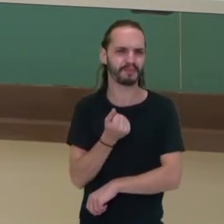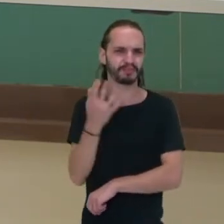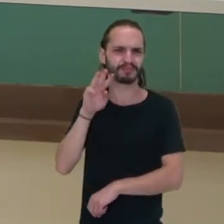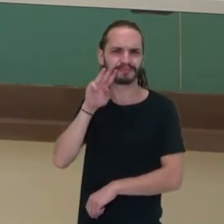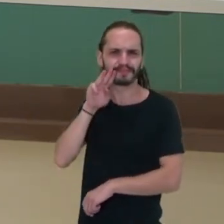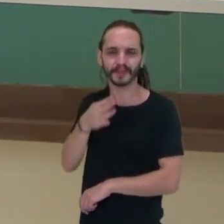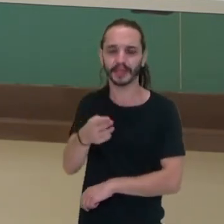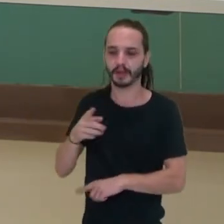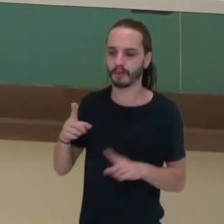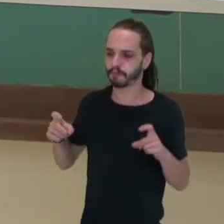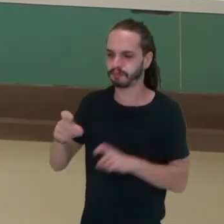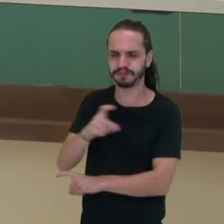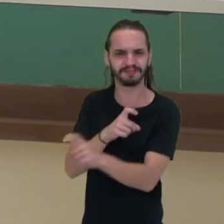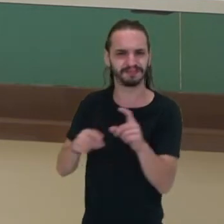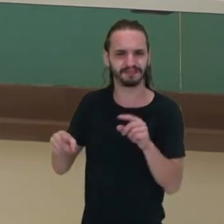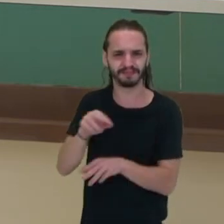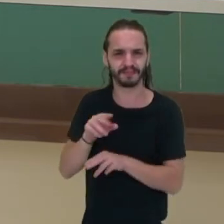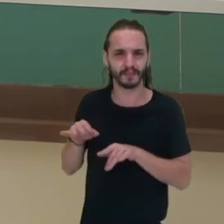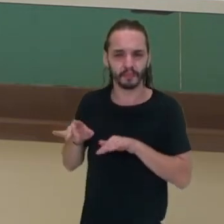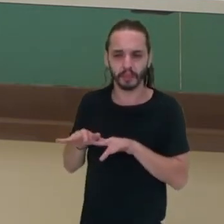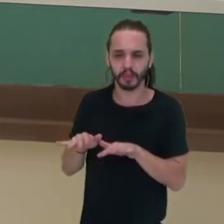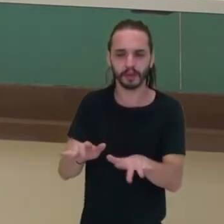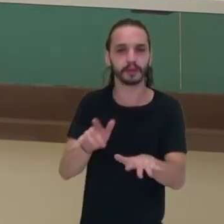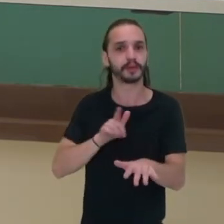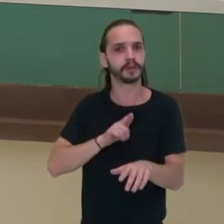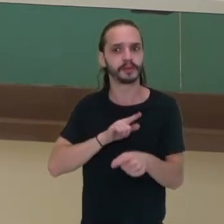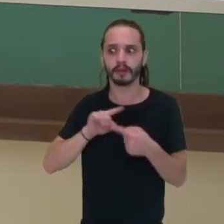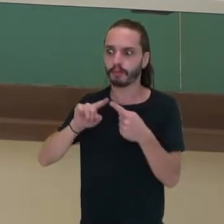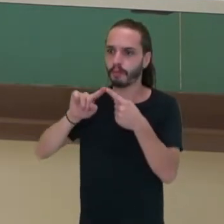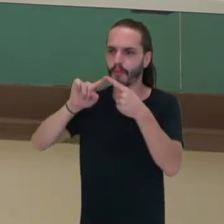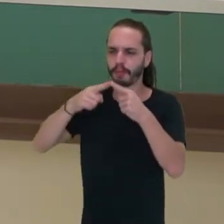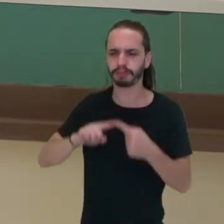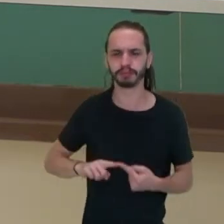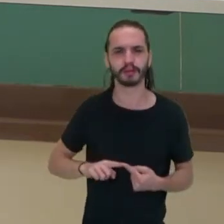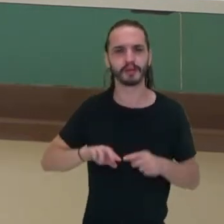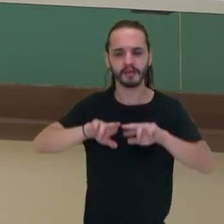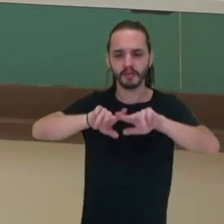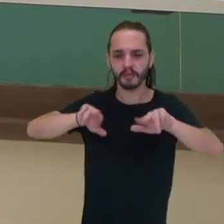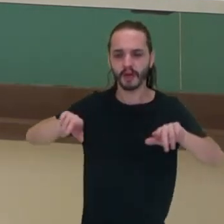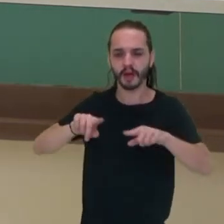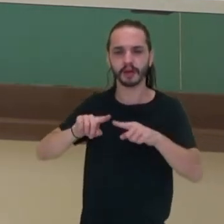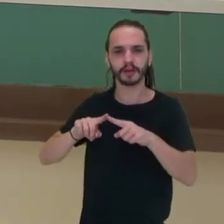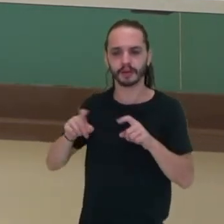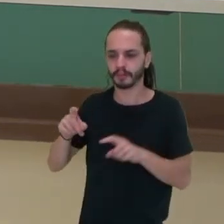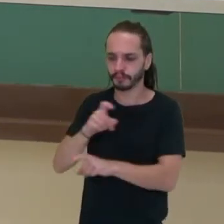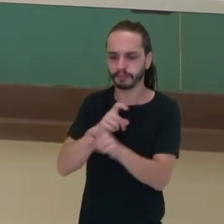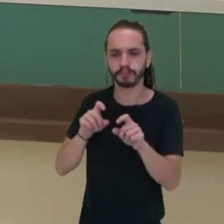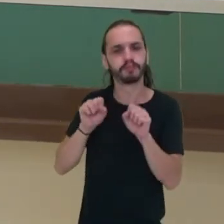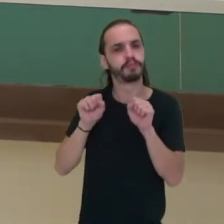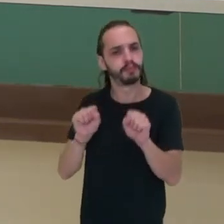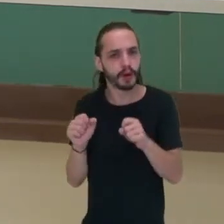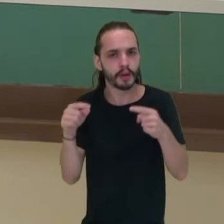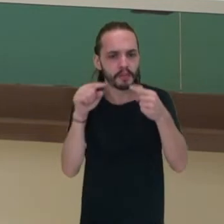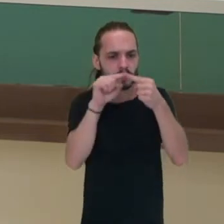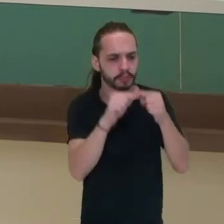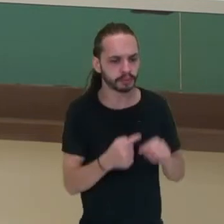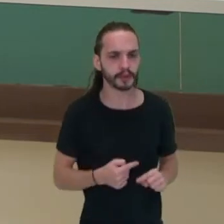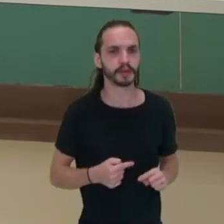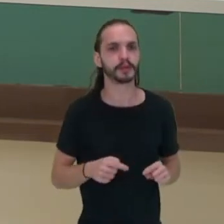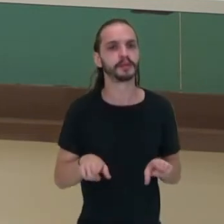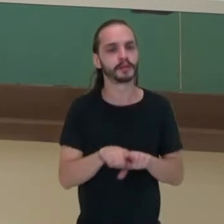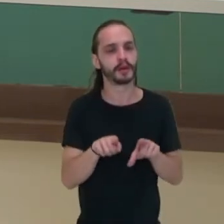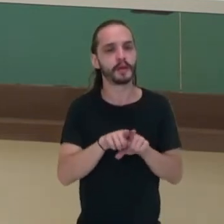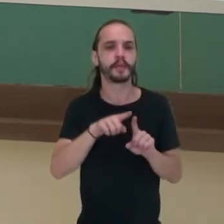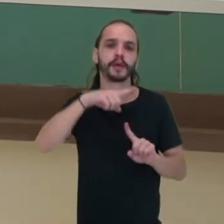Então, nesse processo, existem várias recombinações, vários espermatozoides recombinantes que podem acontecer, conforme também o tipo